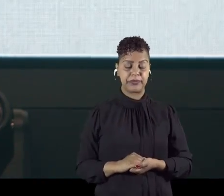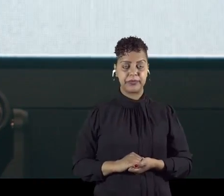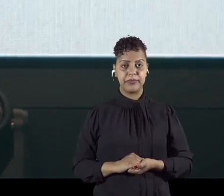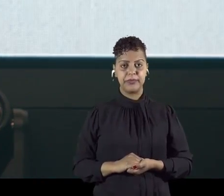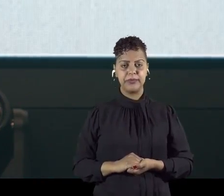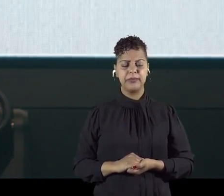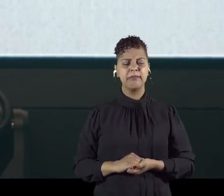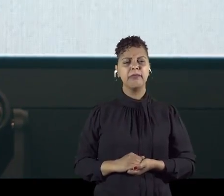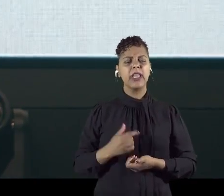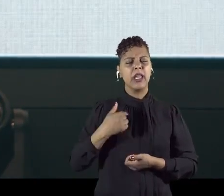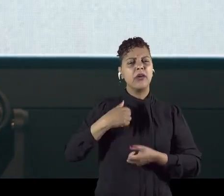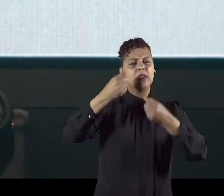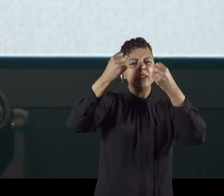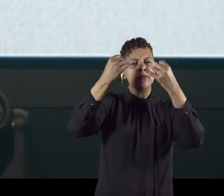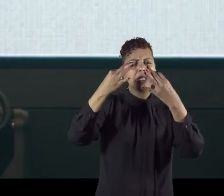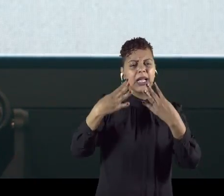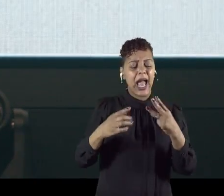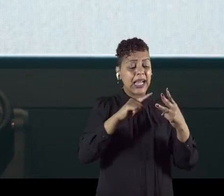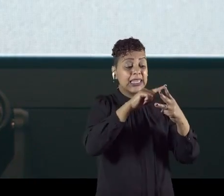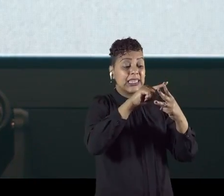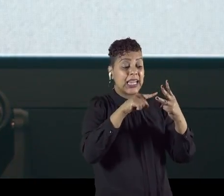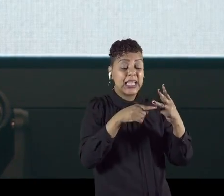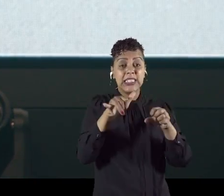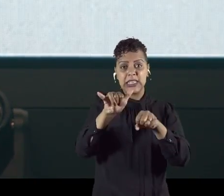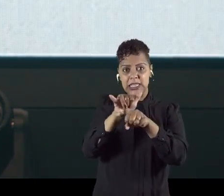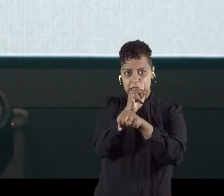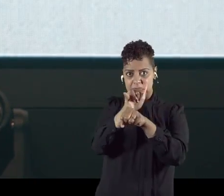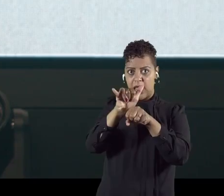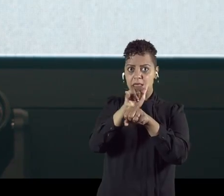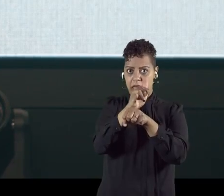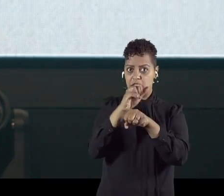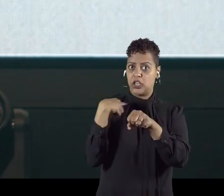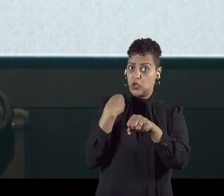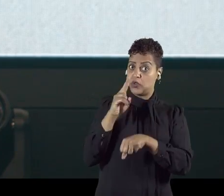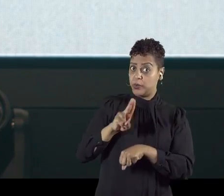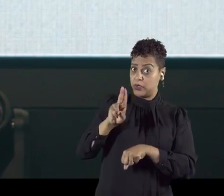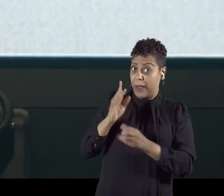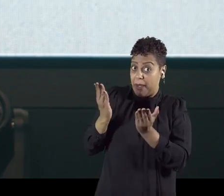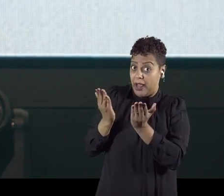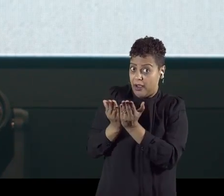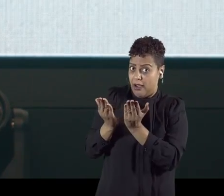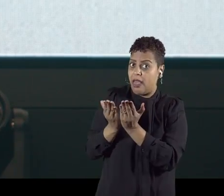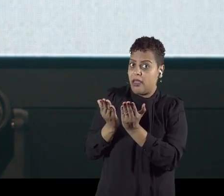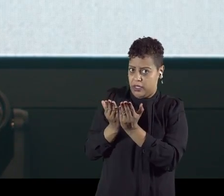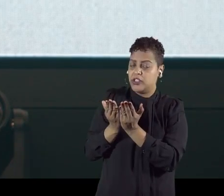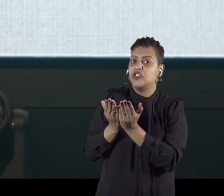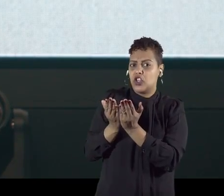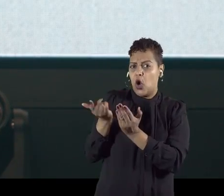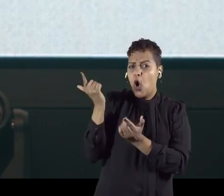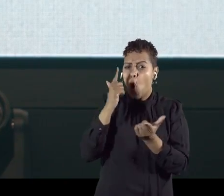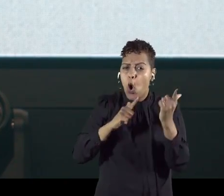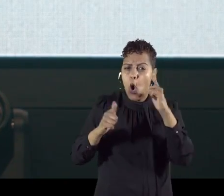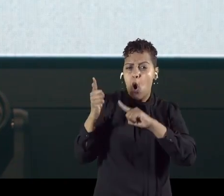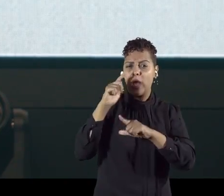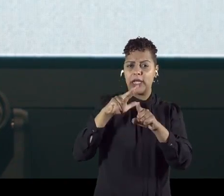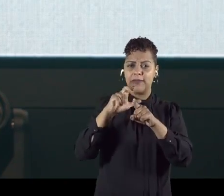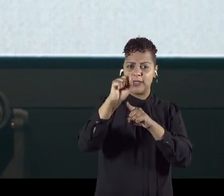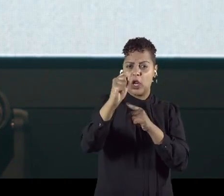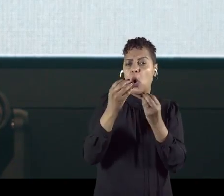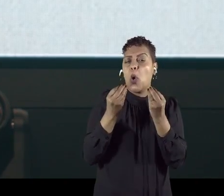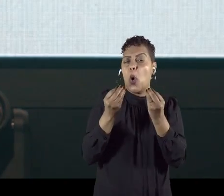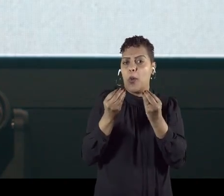e eu quero que falar sobre três fundamentos Ben 10 TAM igreja